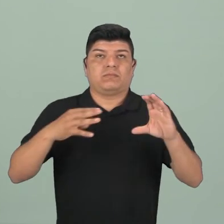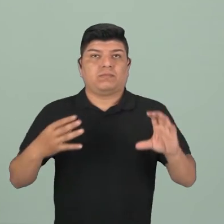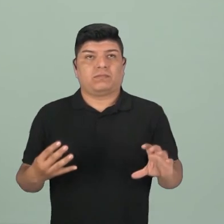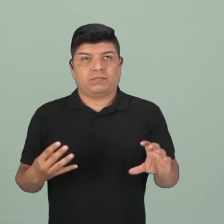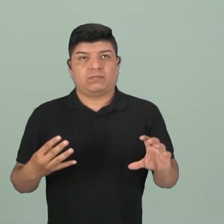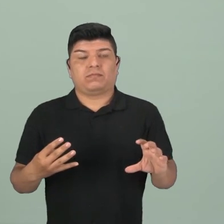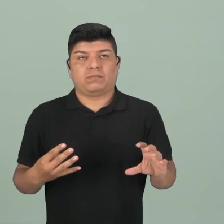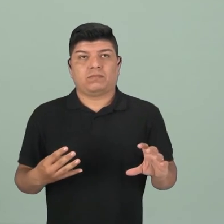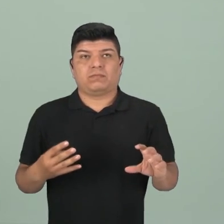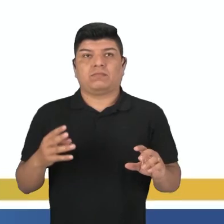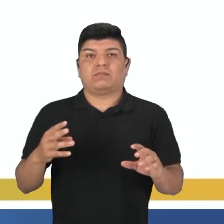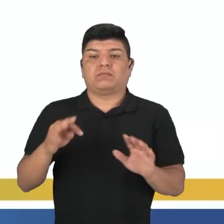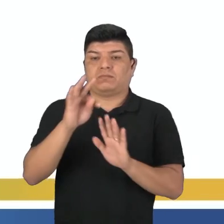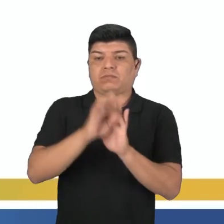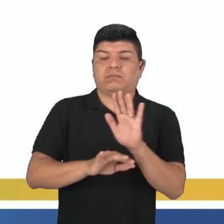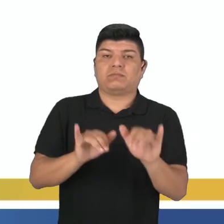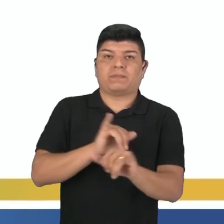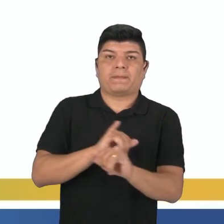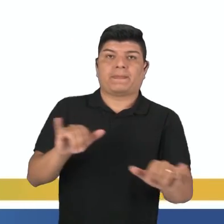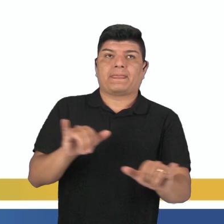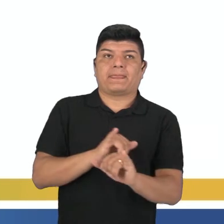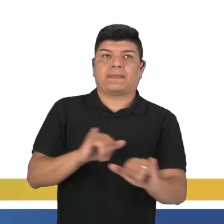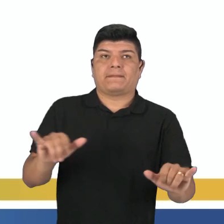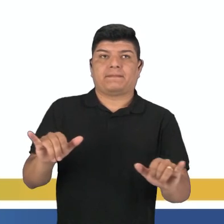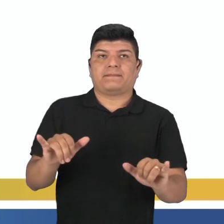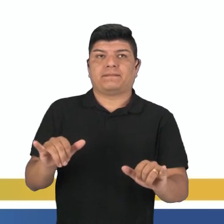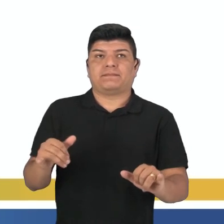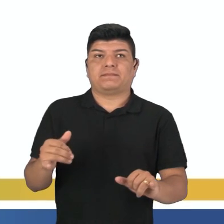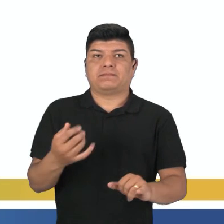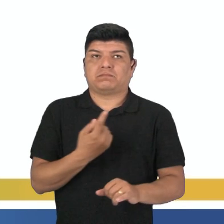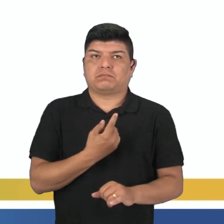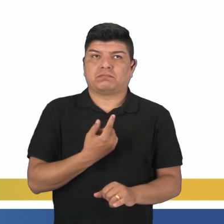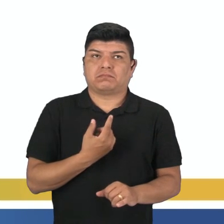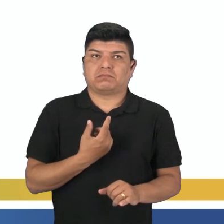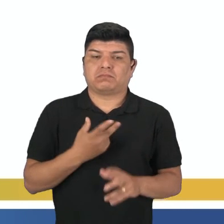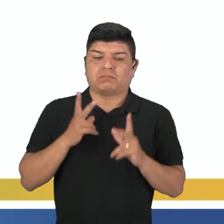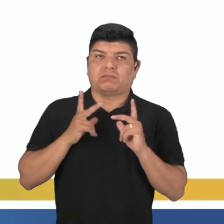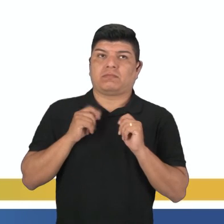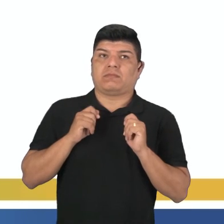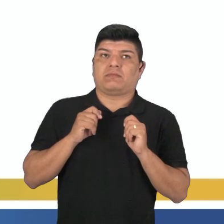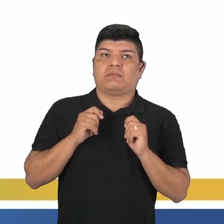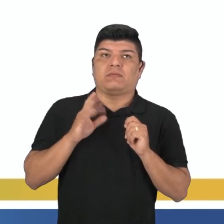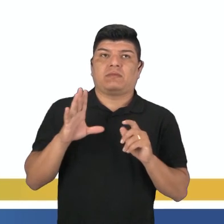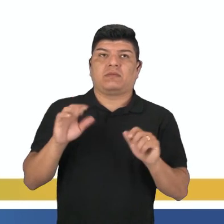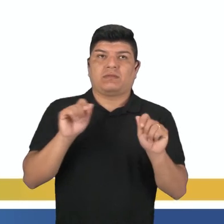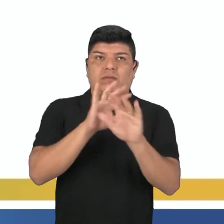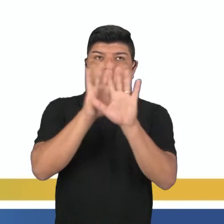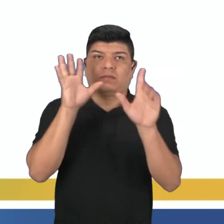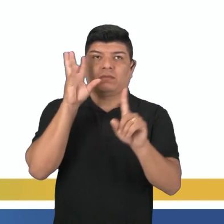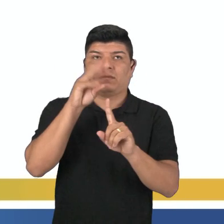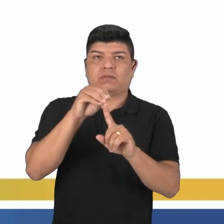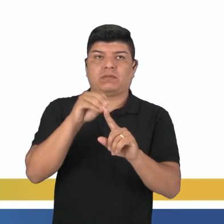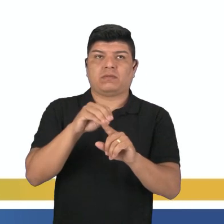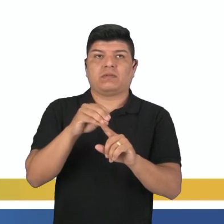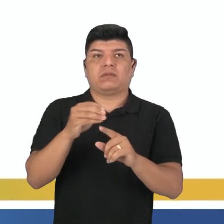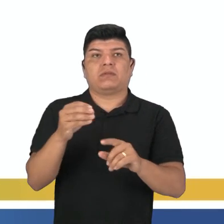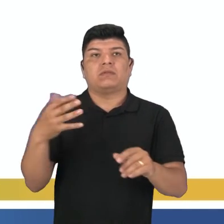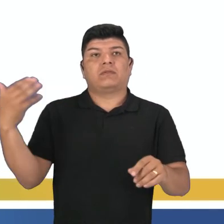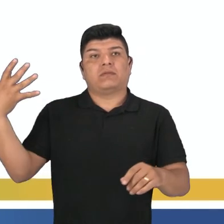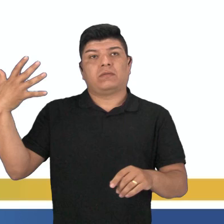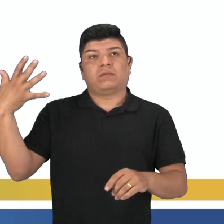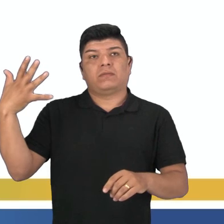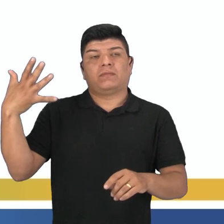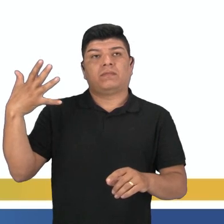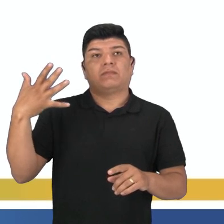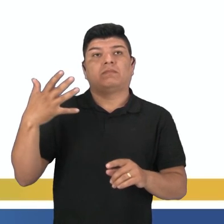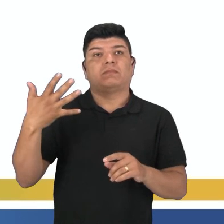abaixo prevalece o texto informativo? Parcialidade, cordialidade, clareza, objetividade, influência, formalidade,